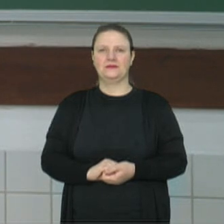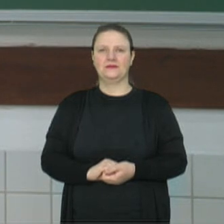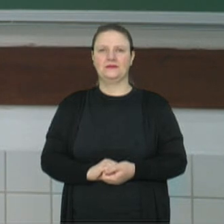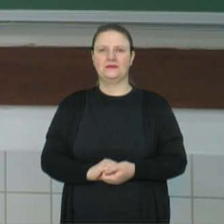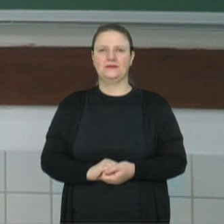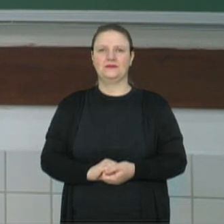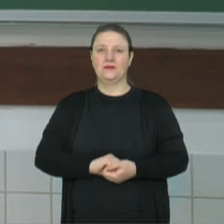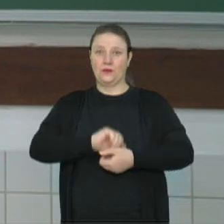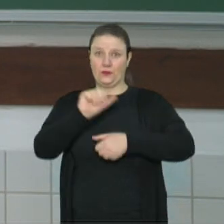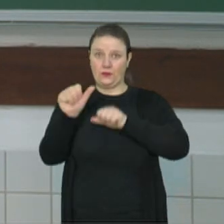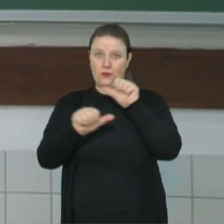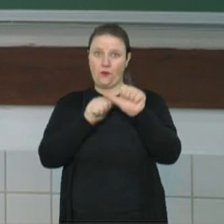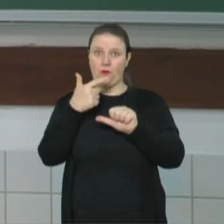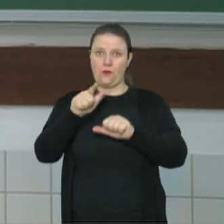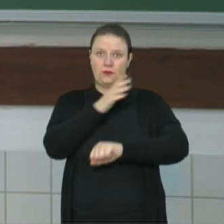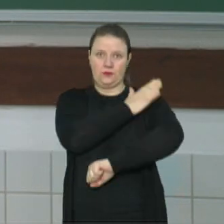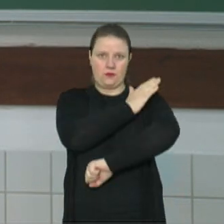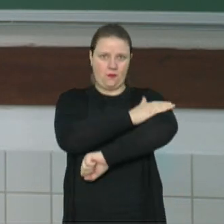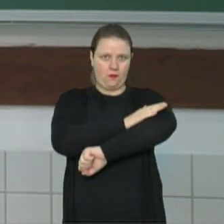Troca.